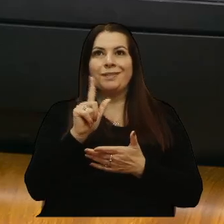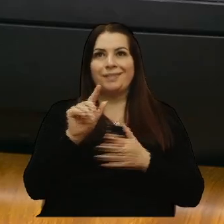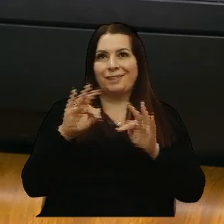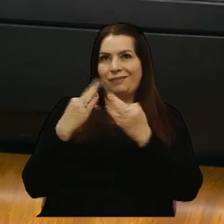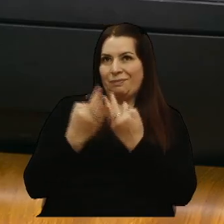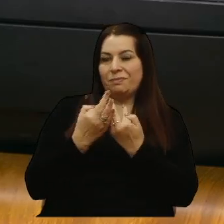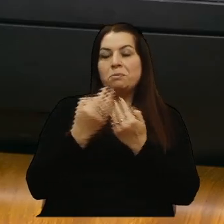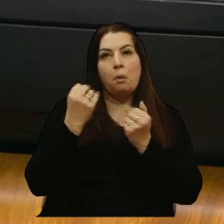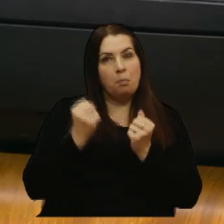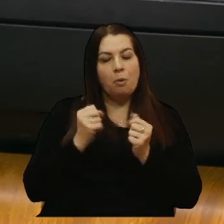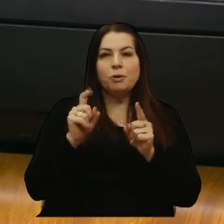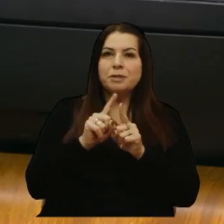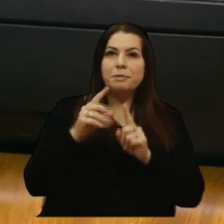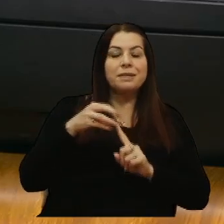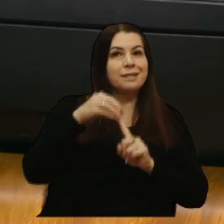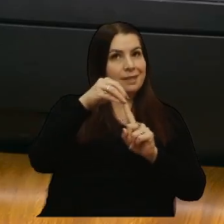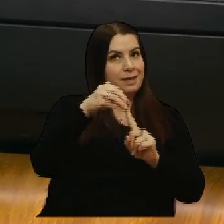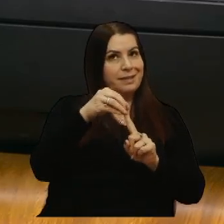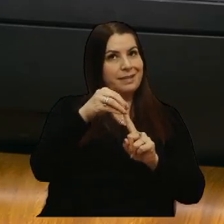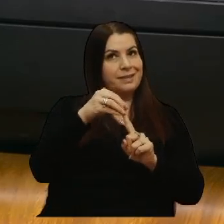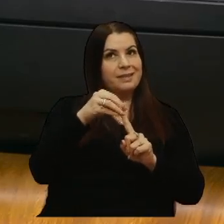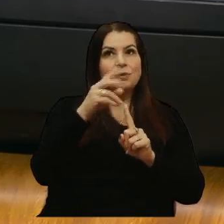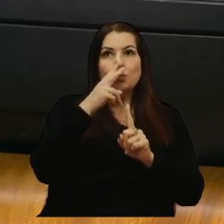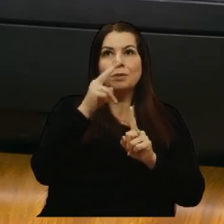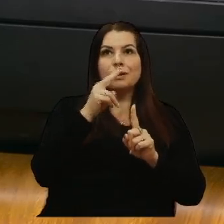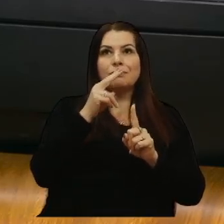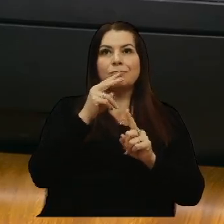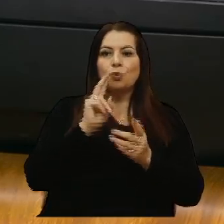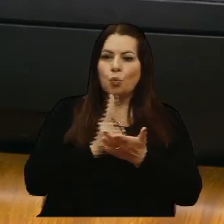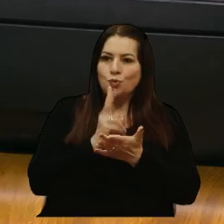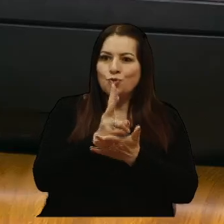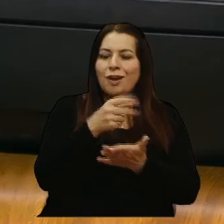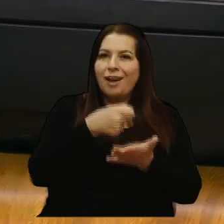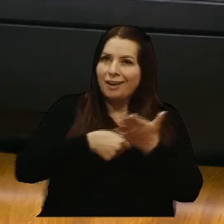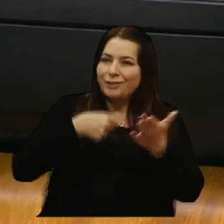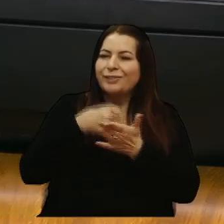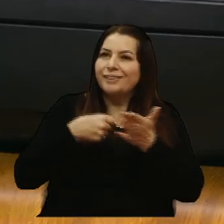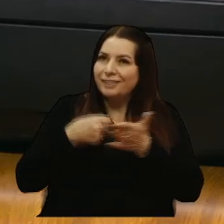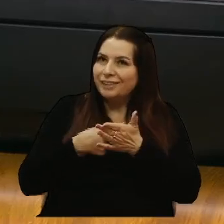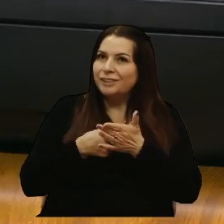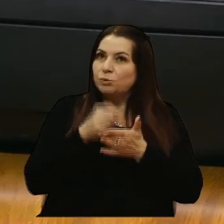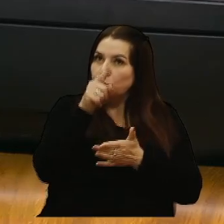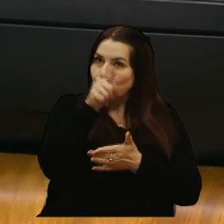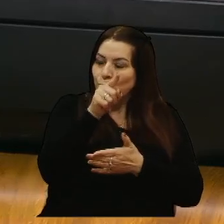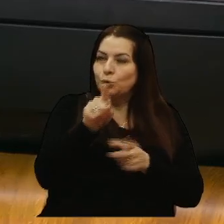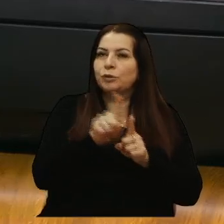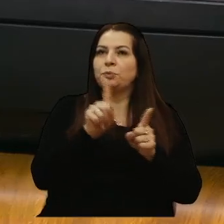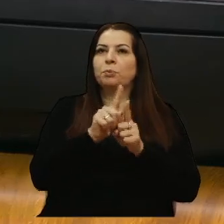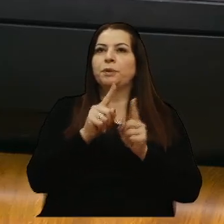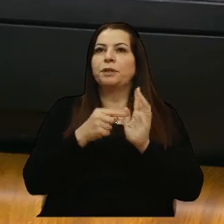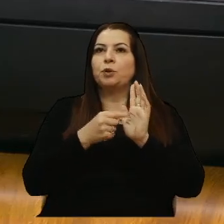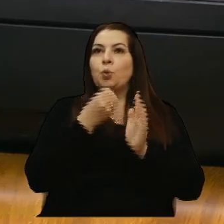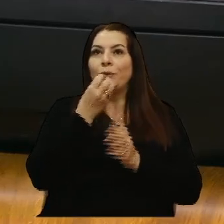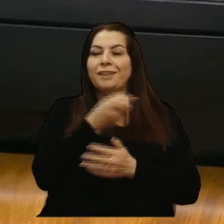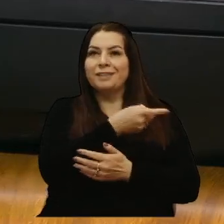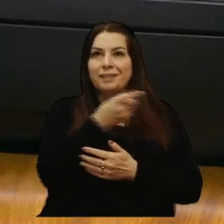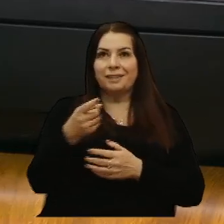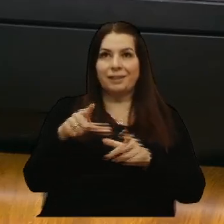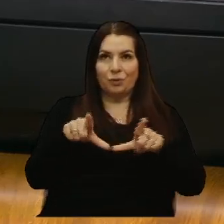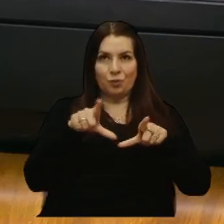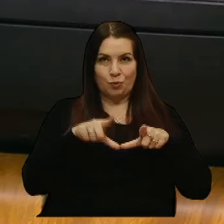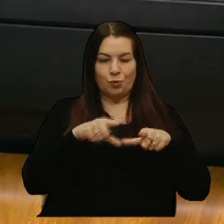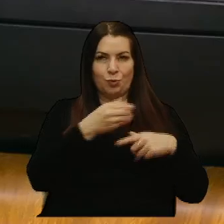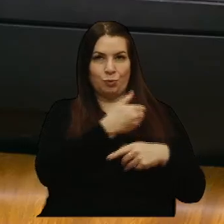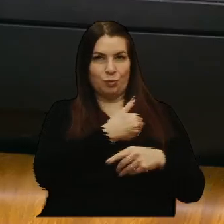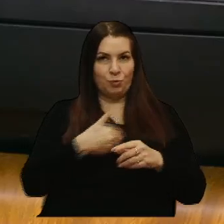famílias pode ser destacada como sinônimo de perseverança. Porque se o senhor contasse para eles que eles iam ter esse título